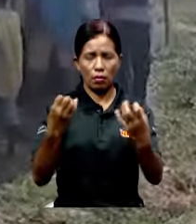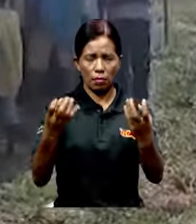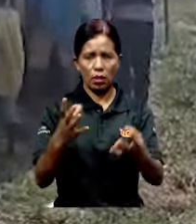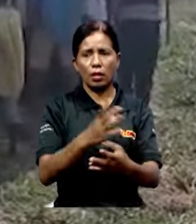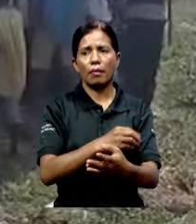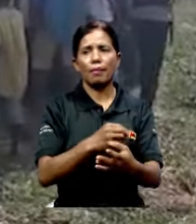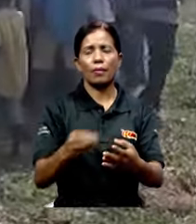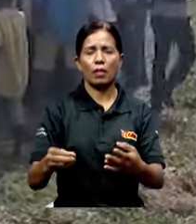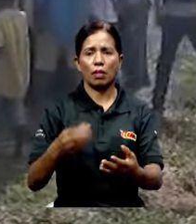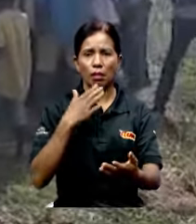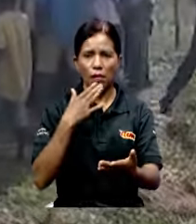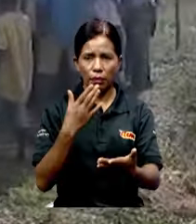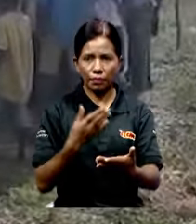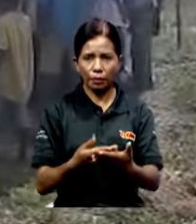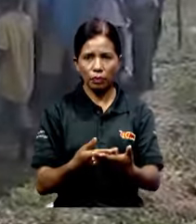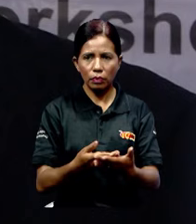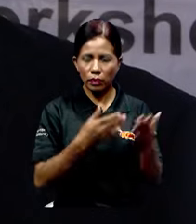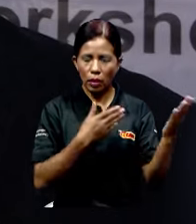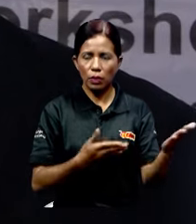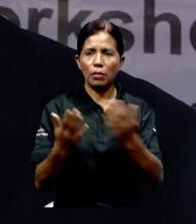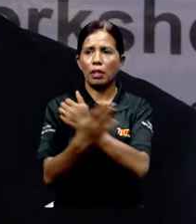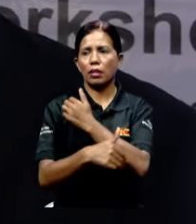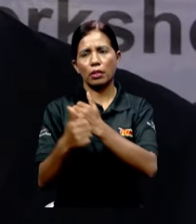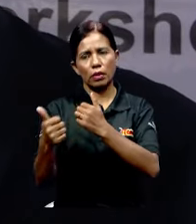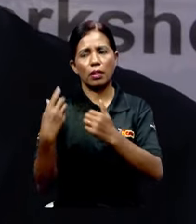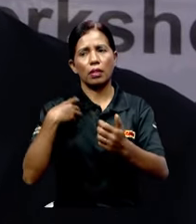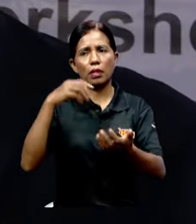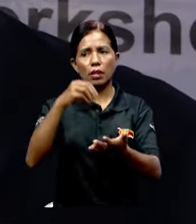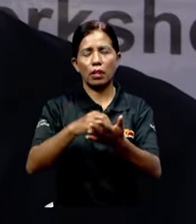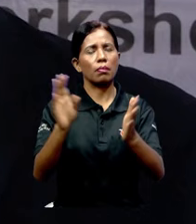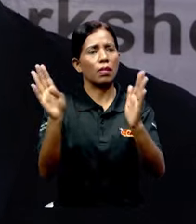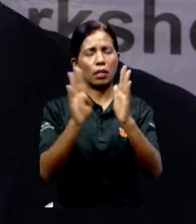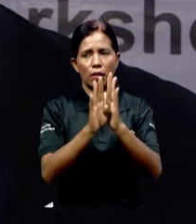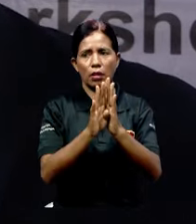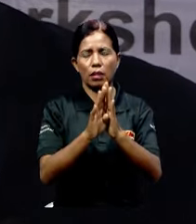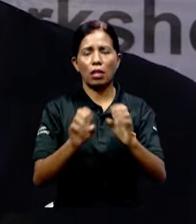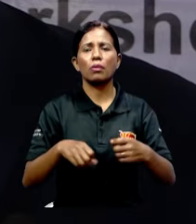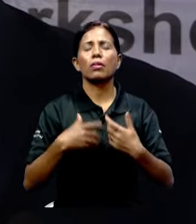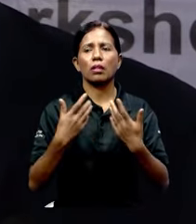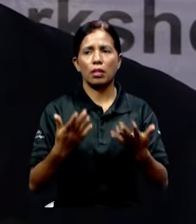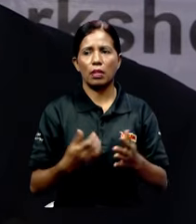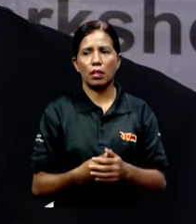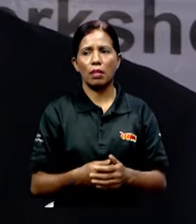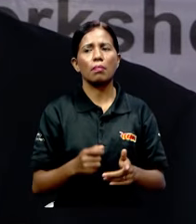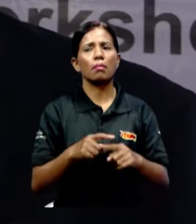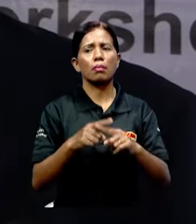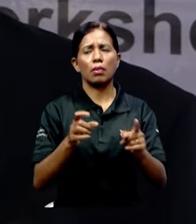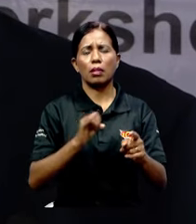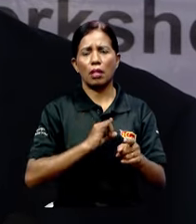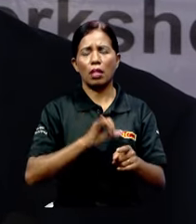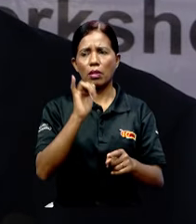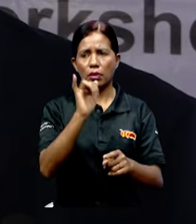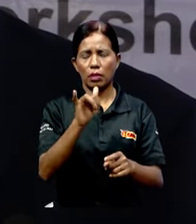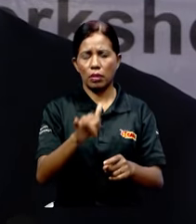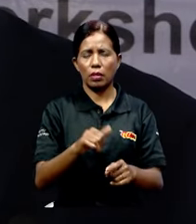ton, kontinuidade na ton, para atu exporta baliu. Enquanto se ita tau keras barreira ona, entau halun sa. A mai be, hau concorra,